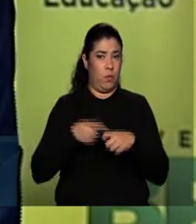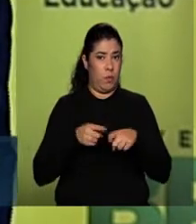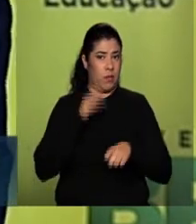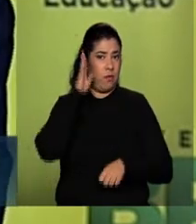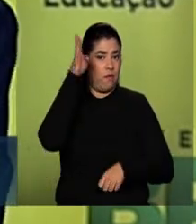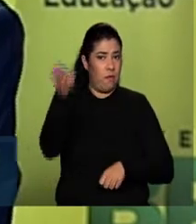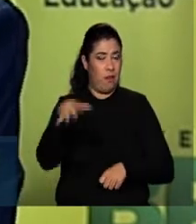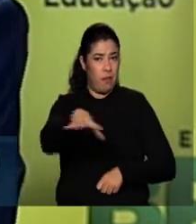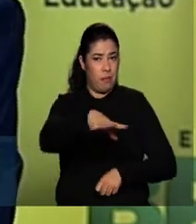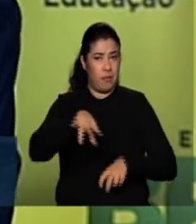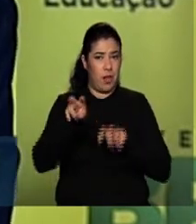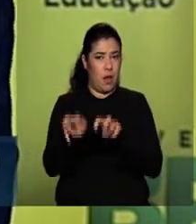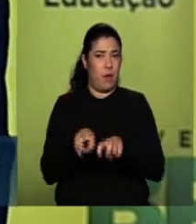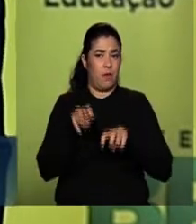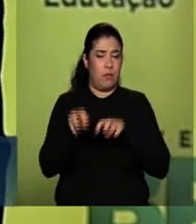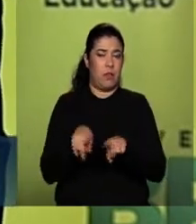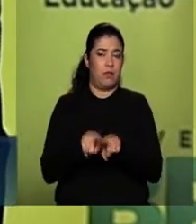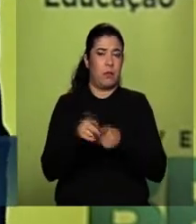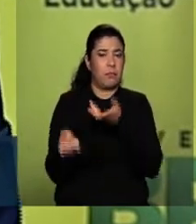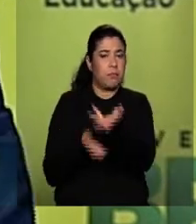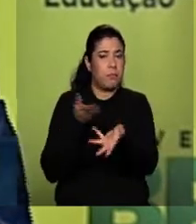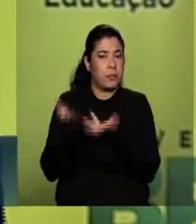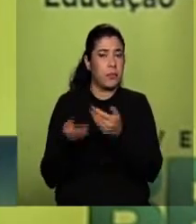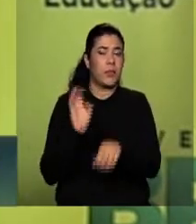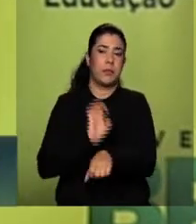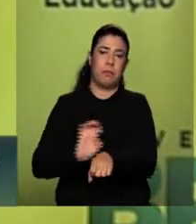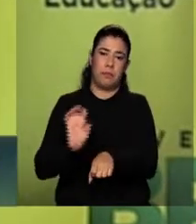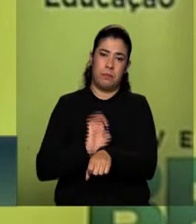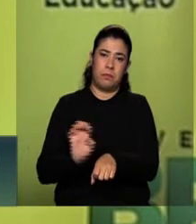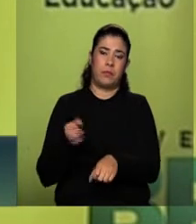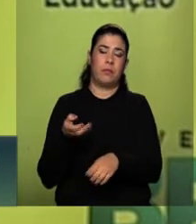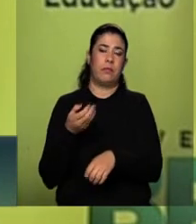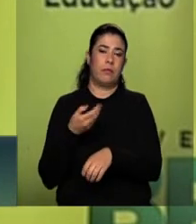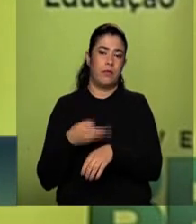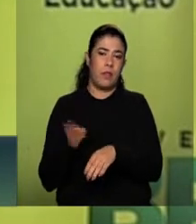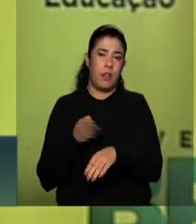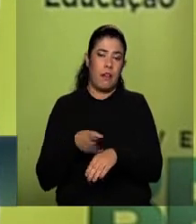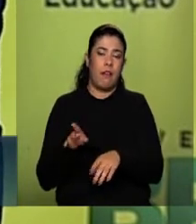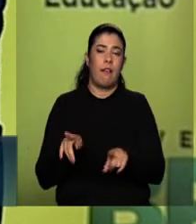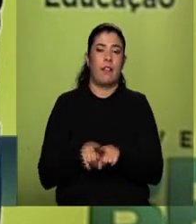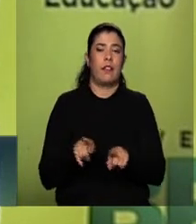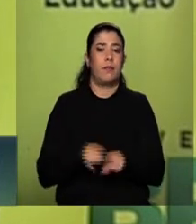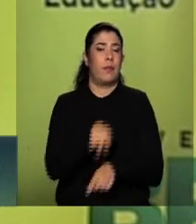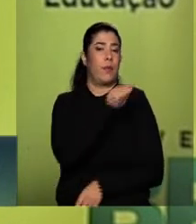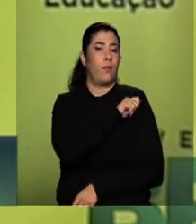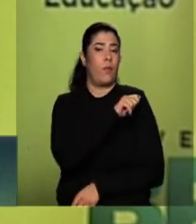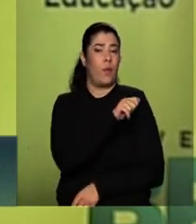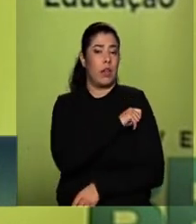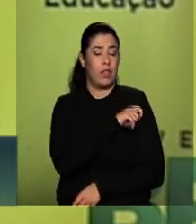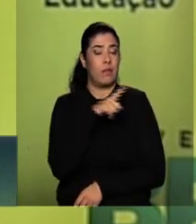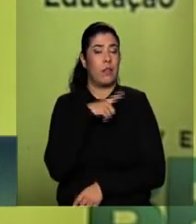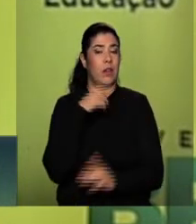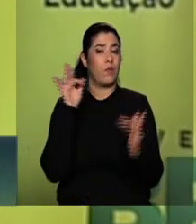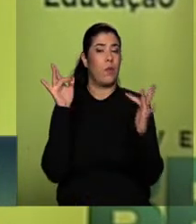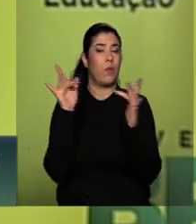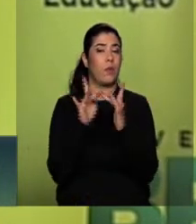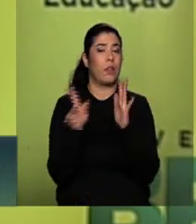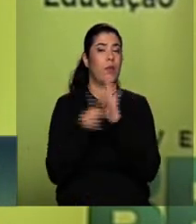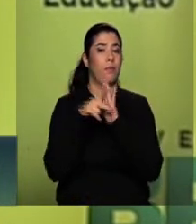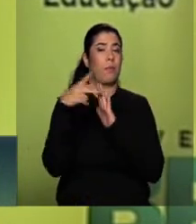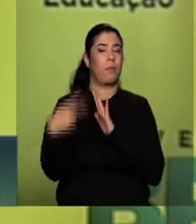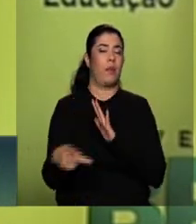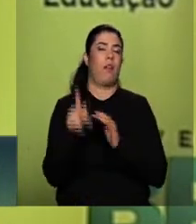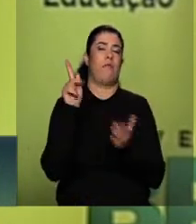não só de beneficiar essas regiões, mas também de colocar os alunos e os residentes em contato com a realidade do